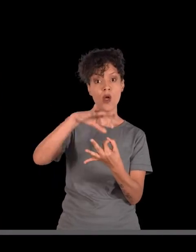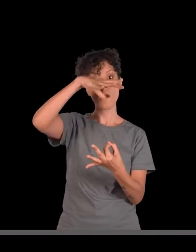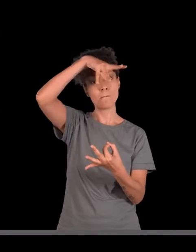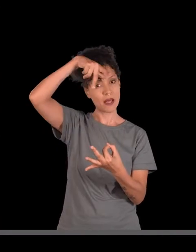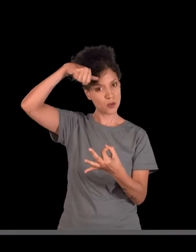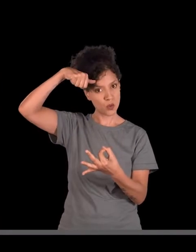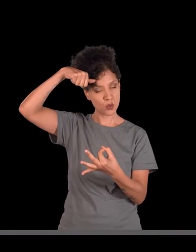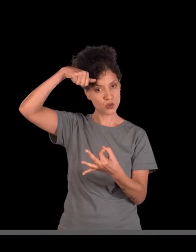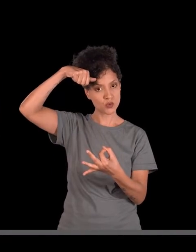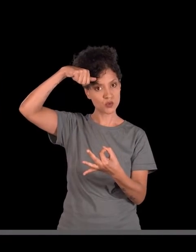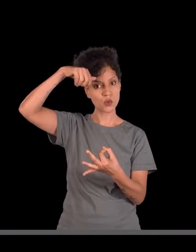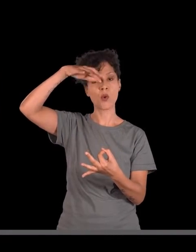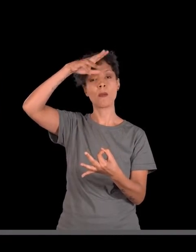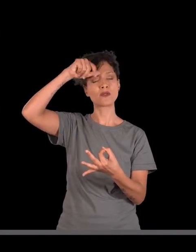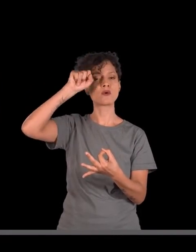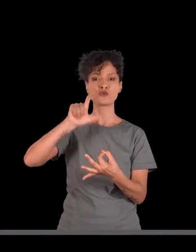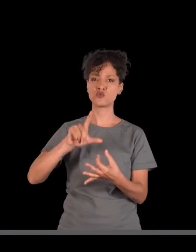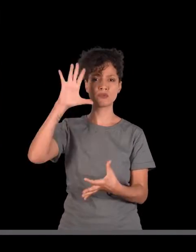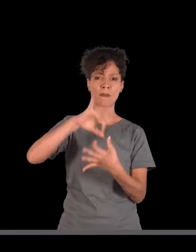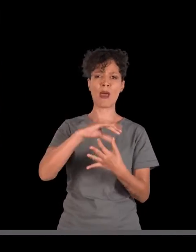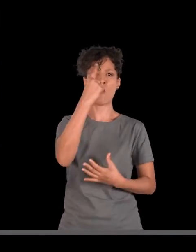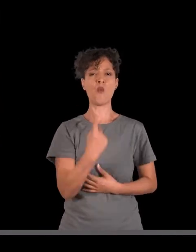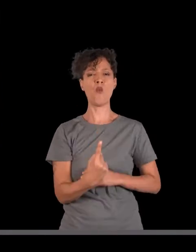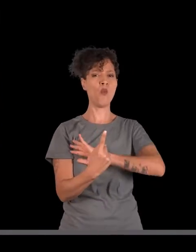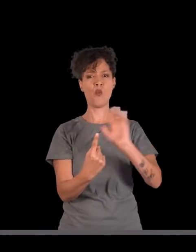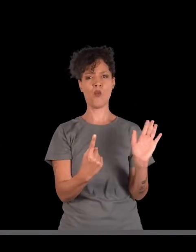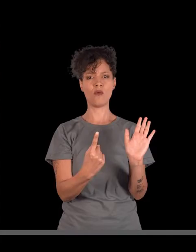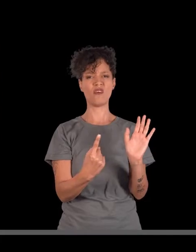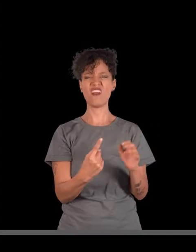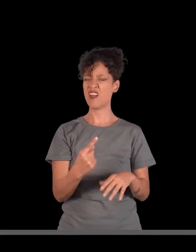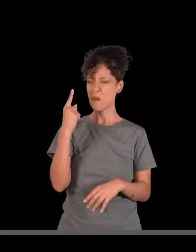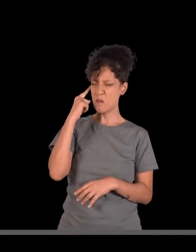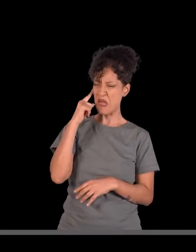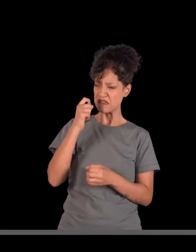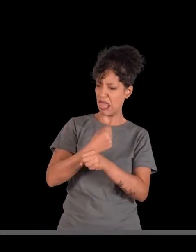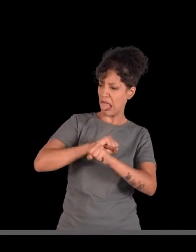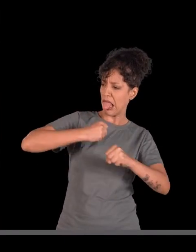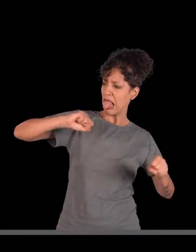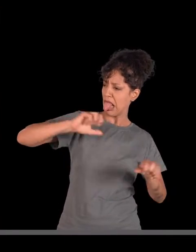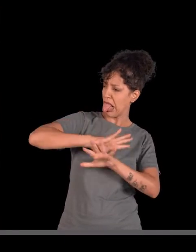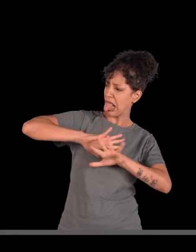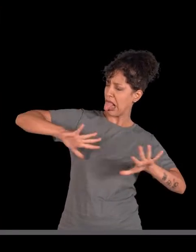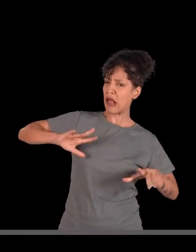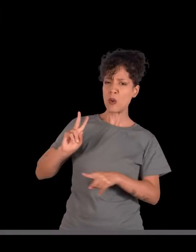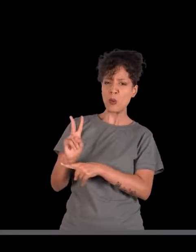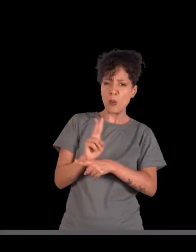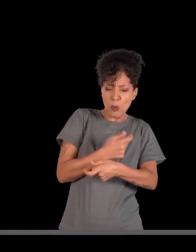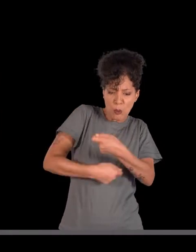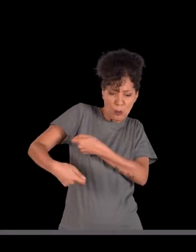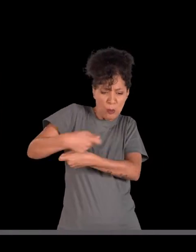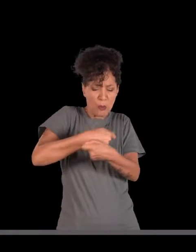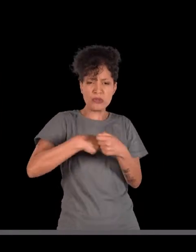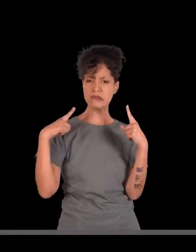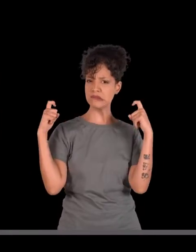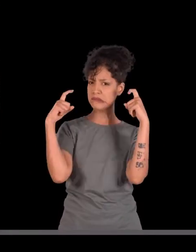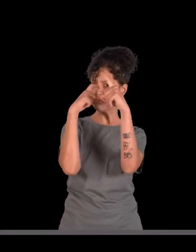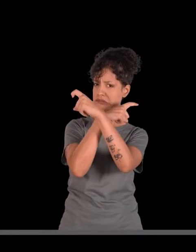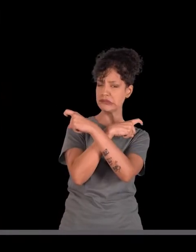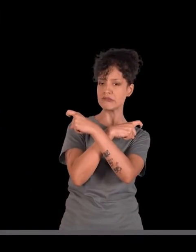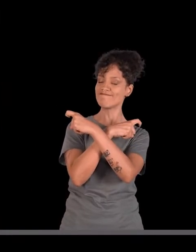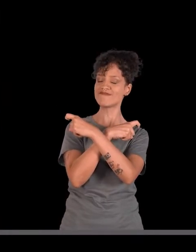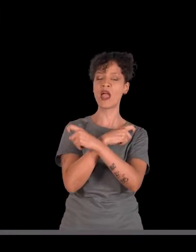Grosso do Sul era um estado só. Mas ele era muito grande. Falavam que era difícil de administrar um território daquele tamanho. Então,